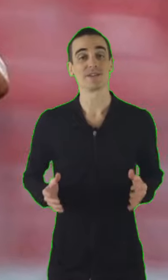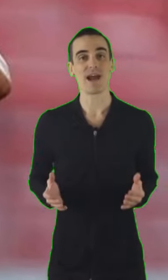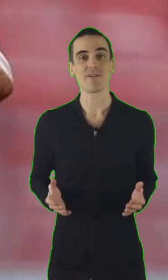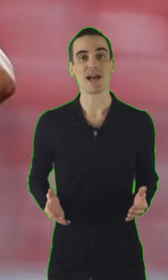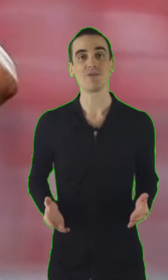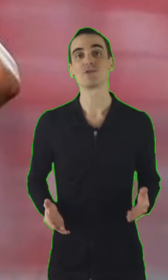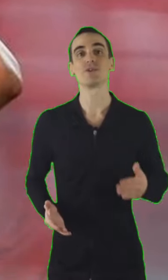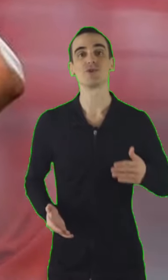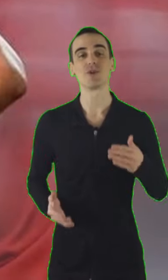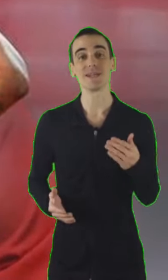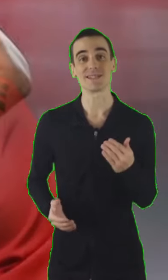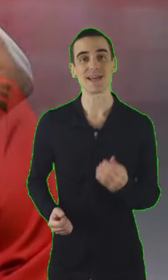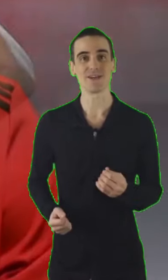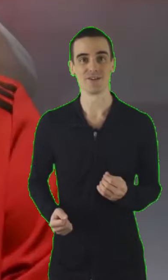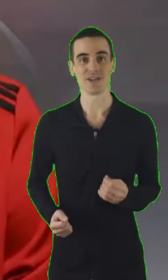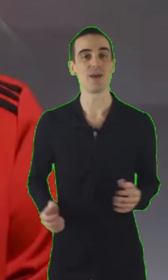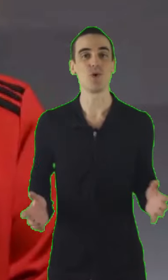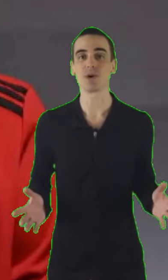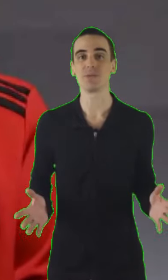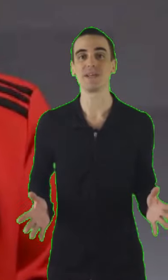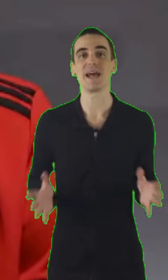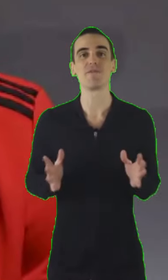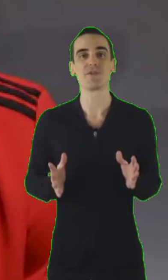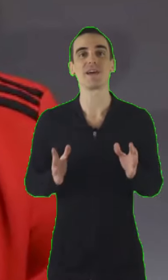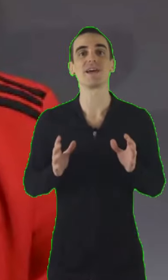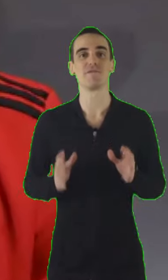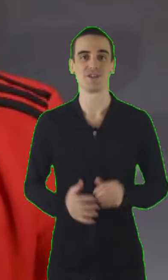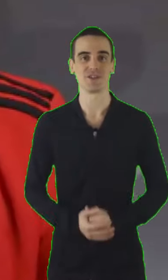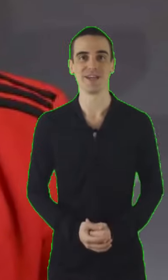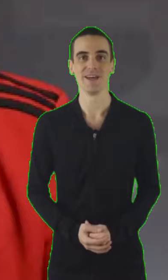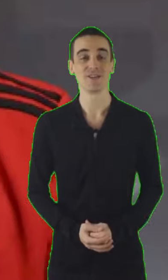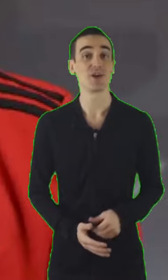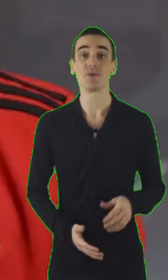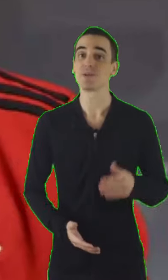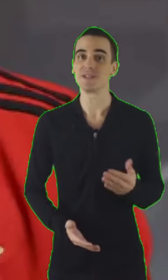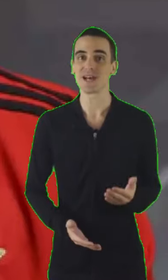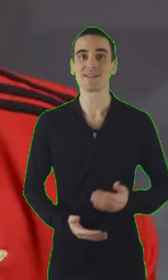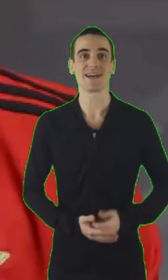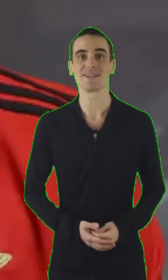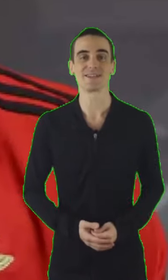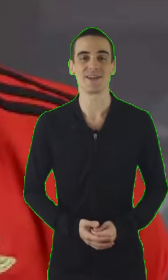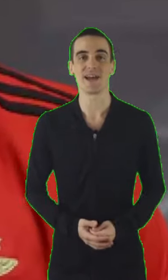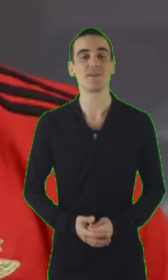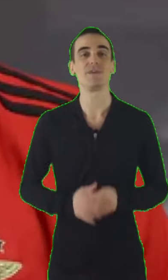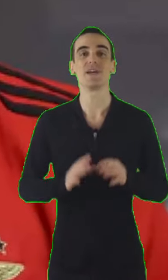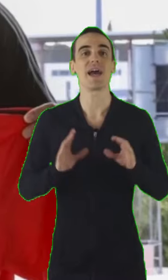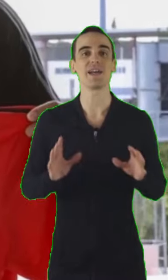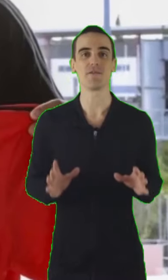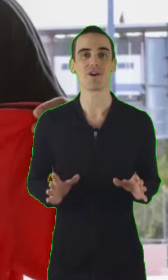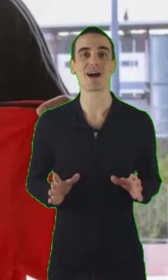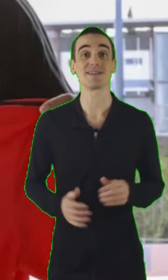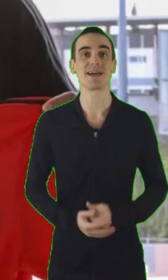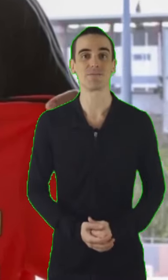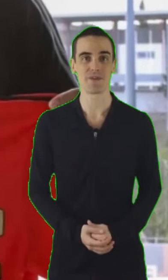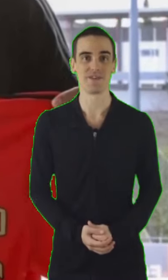Torcedores.com apurou que a saída de Lucas Veríssimo é vista com bons olhos pelo presidente do Benfica, Rui Costa. A boa relação entre o dirigente português